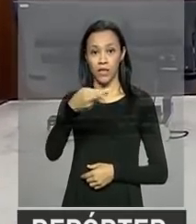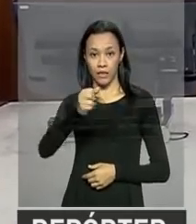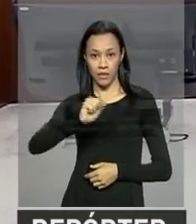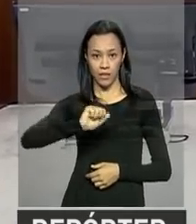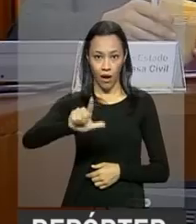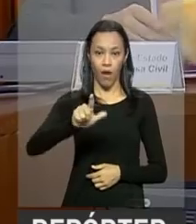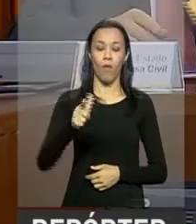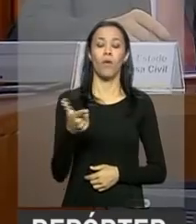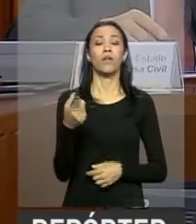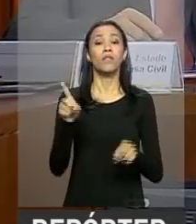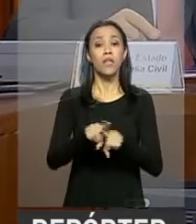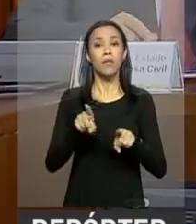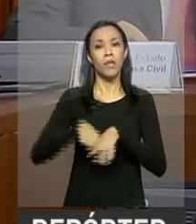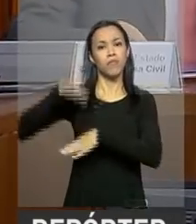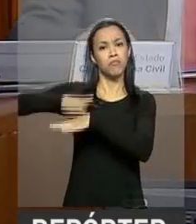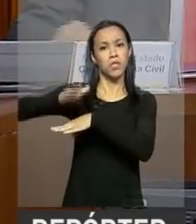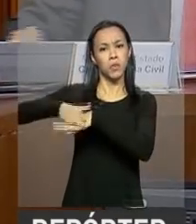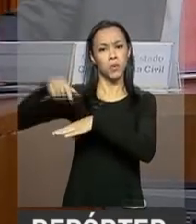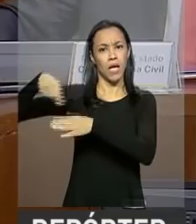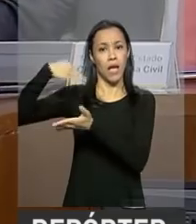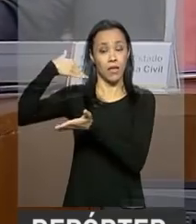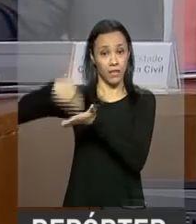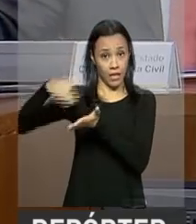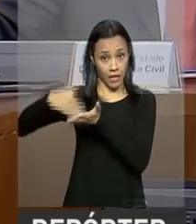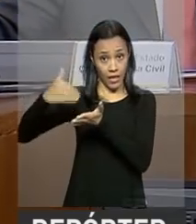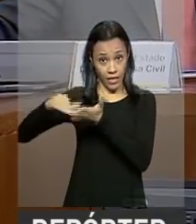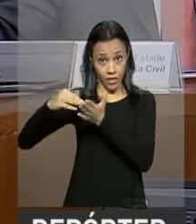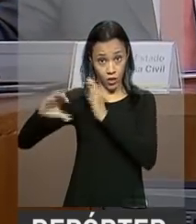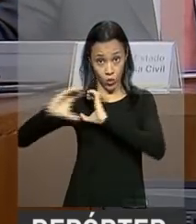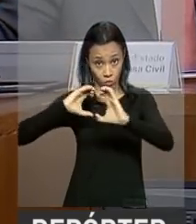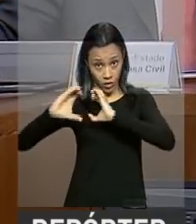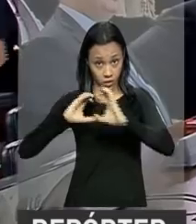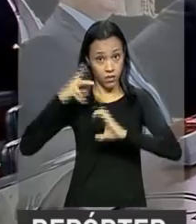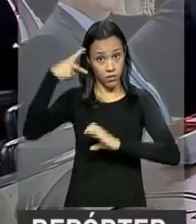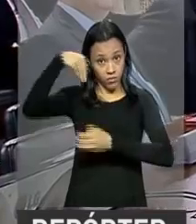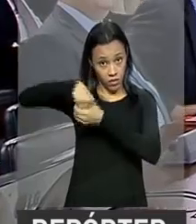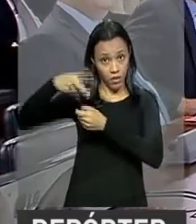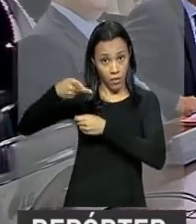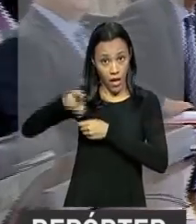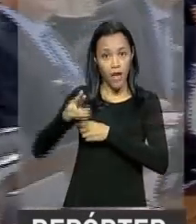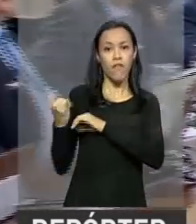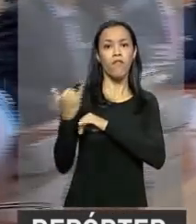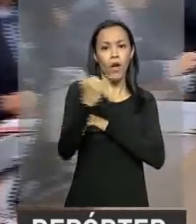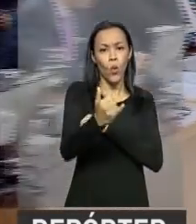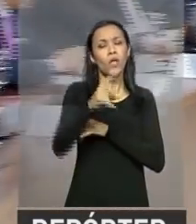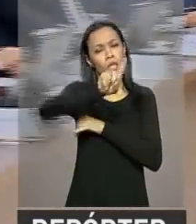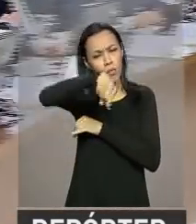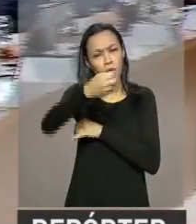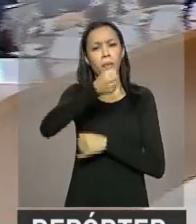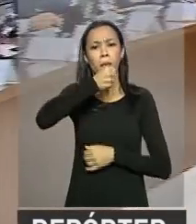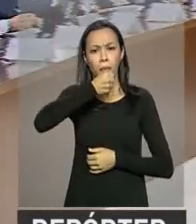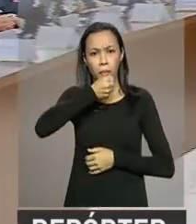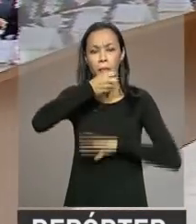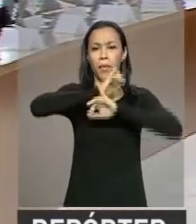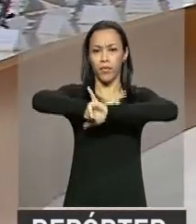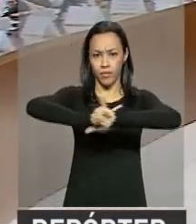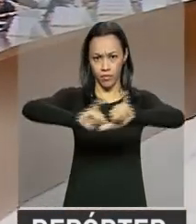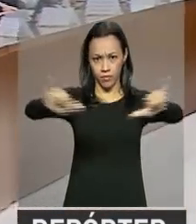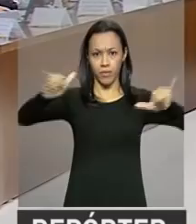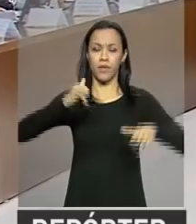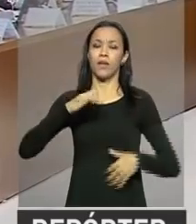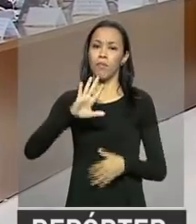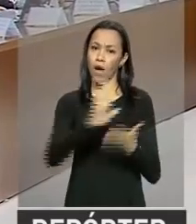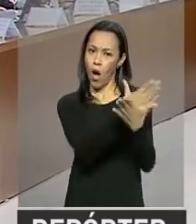com a Secretaria de Imprensa da Presidência da República, após esta reunião, será concedida uma entrevista coletiva por